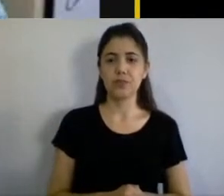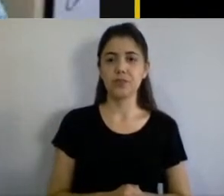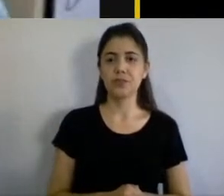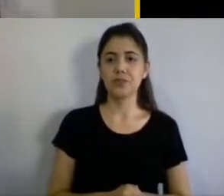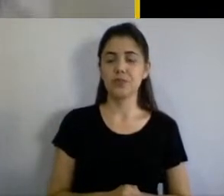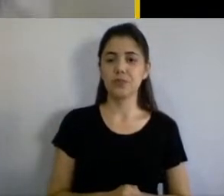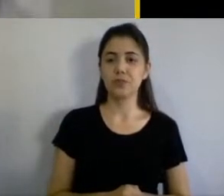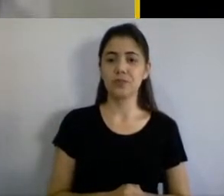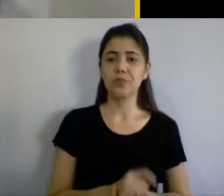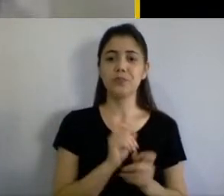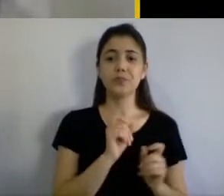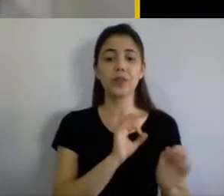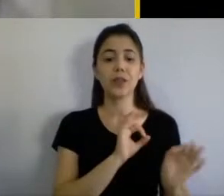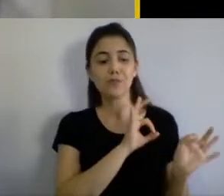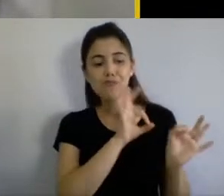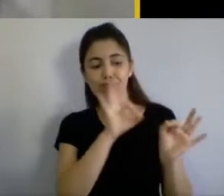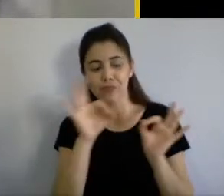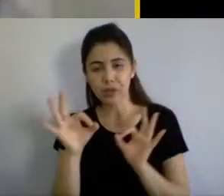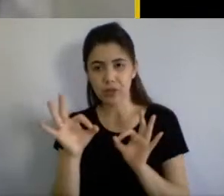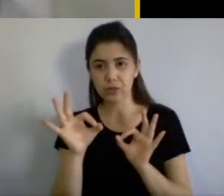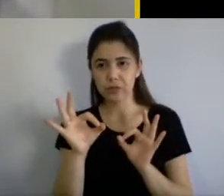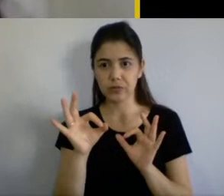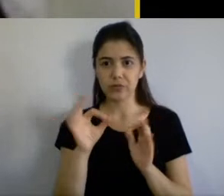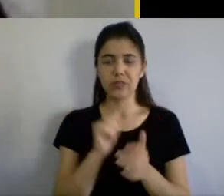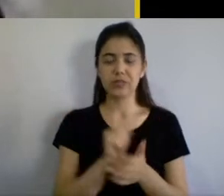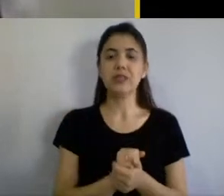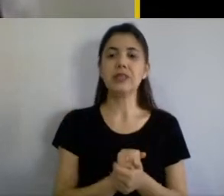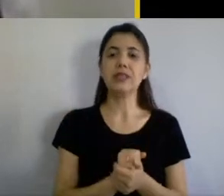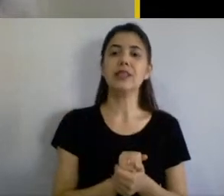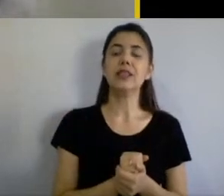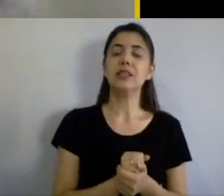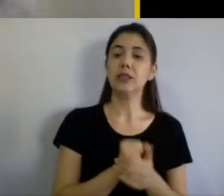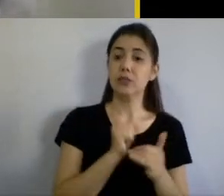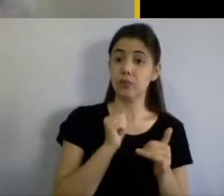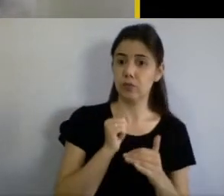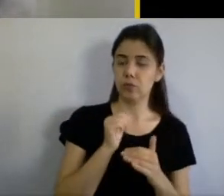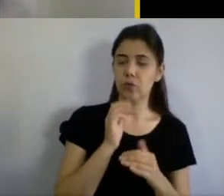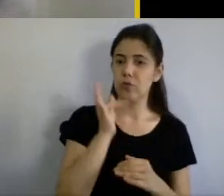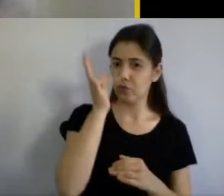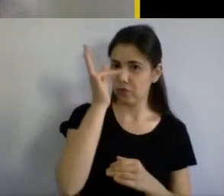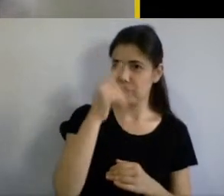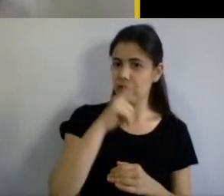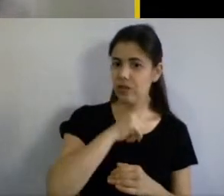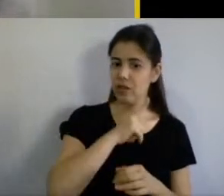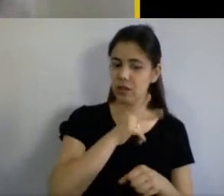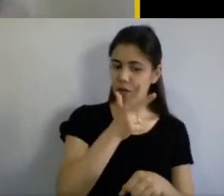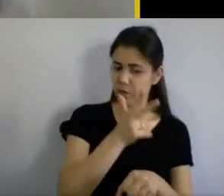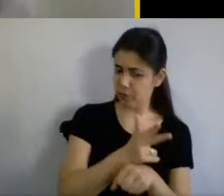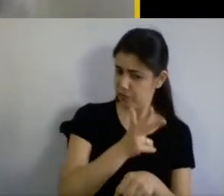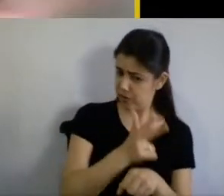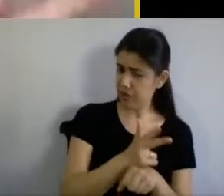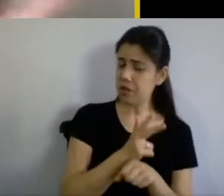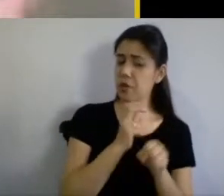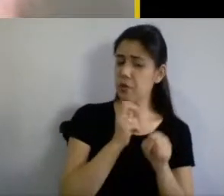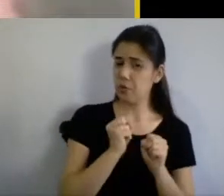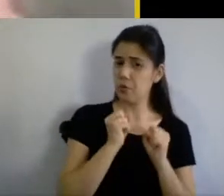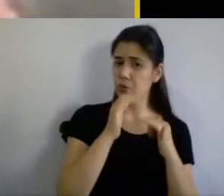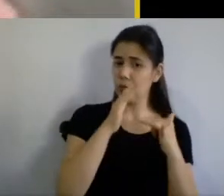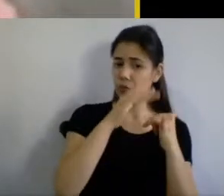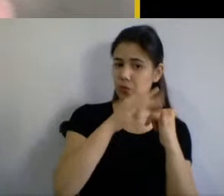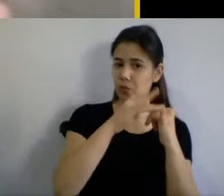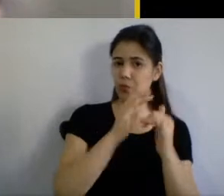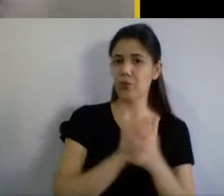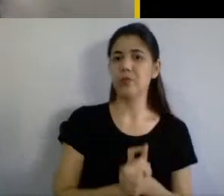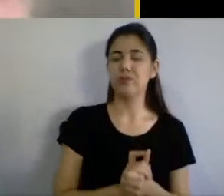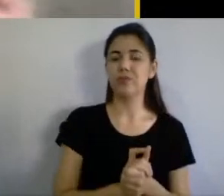está acompanhando essa transmissão do futuro, está assistindo a gravação disponibilizada depois da palestra, aqui na tela